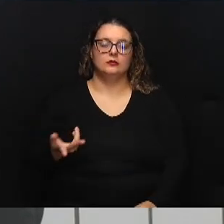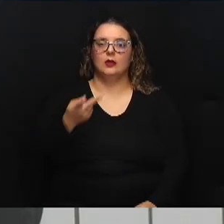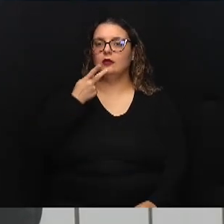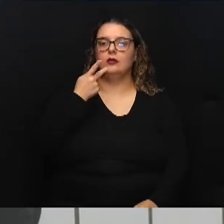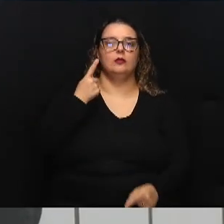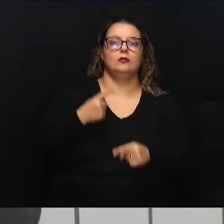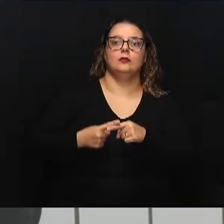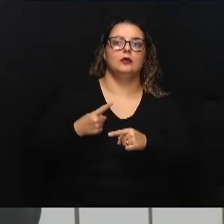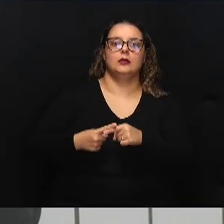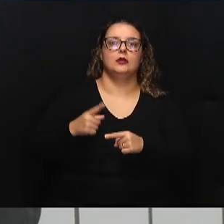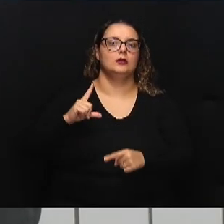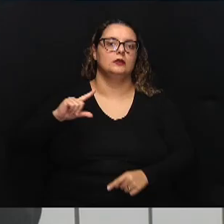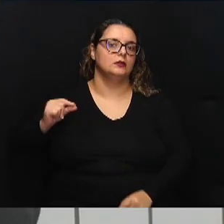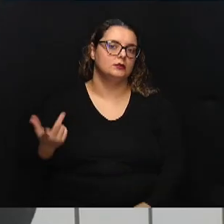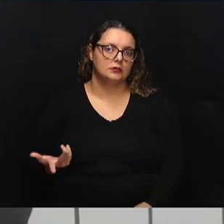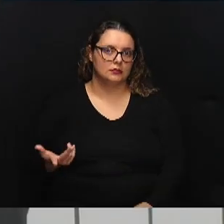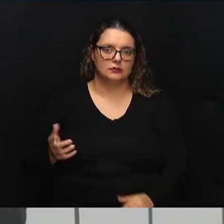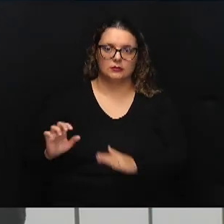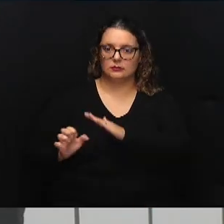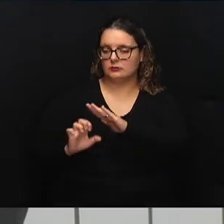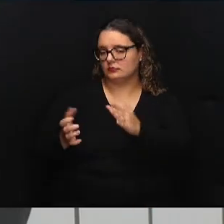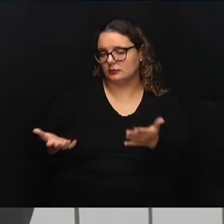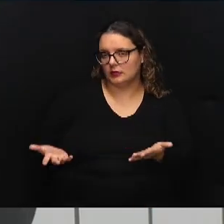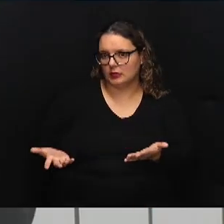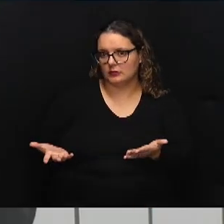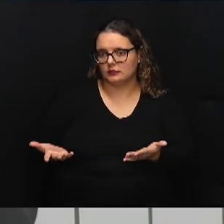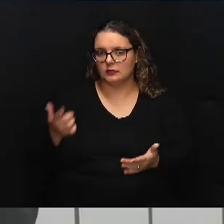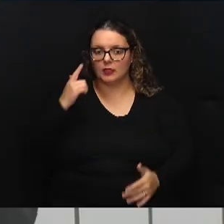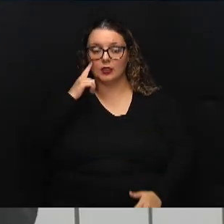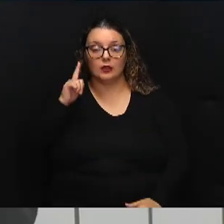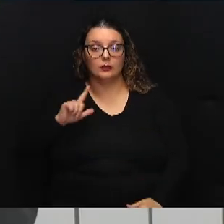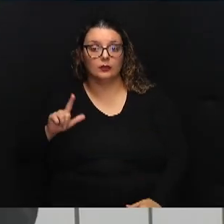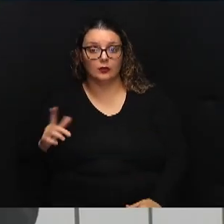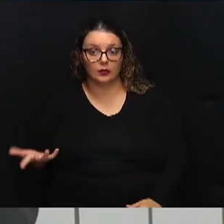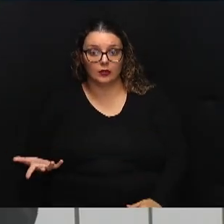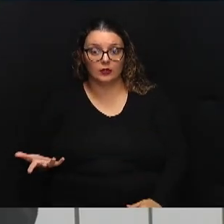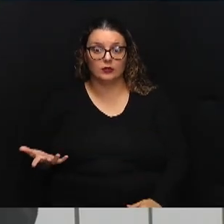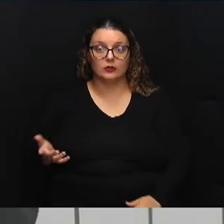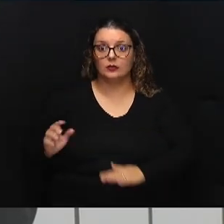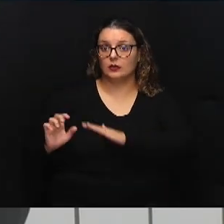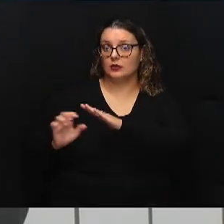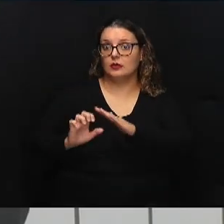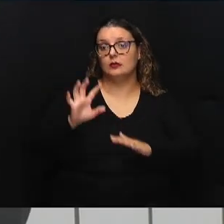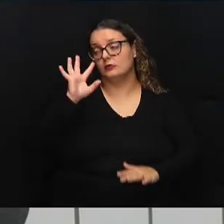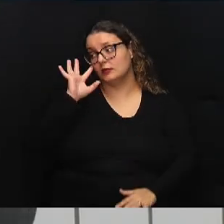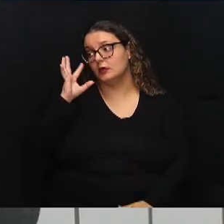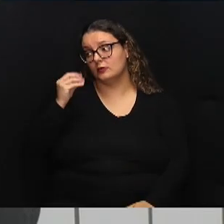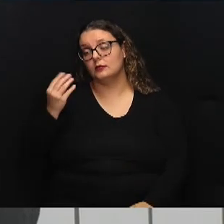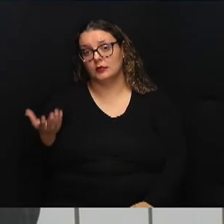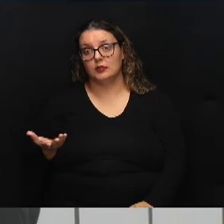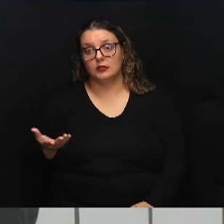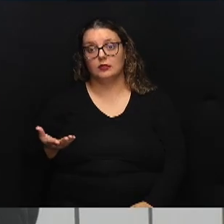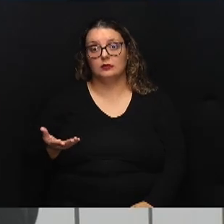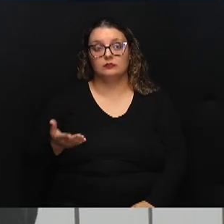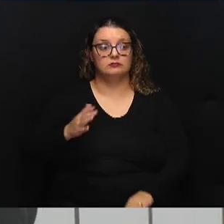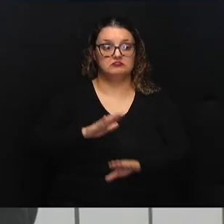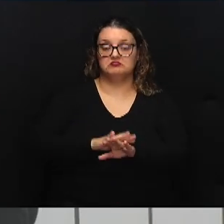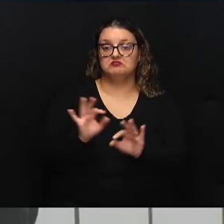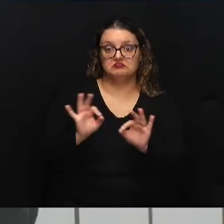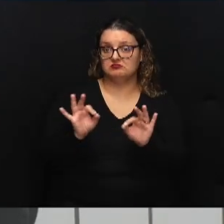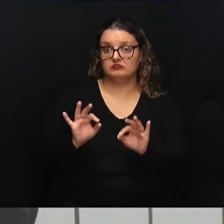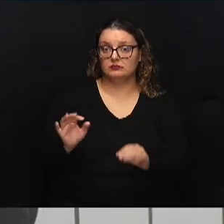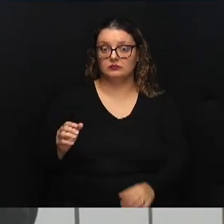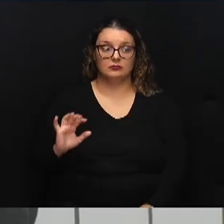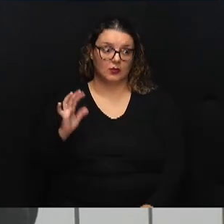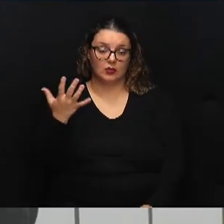está saindo da empresa, né? E, logicamente, as empresas tomam conhecimento e também não tomam atitude nenhuma, né?